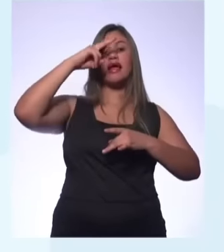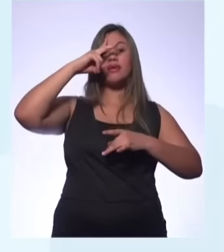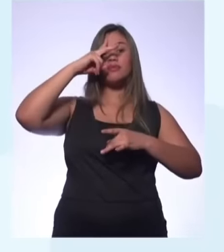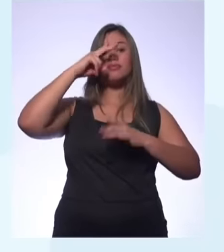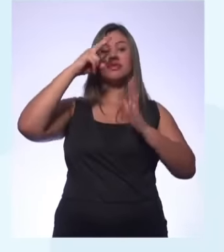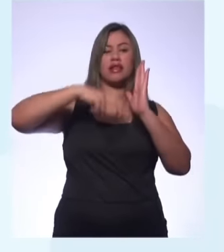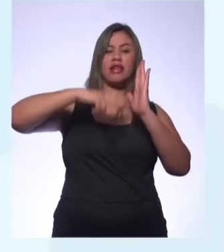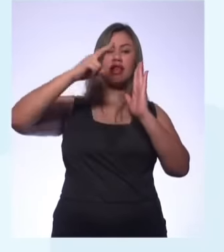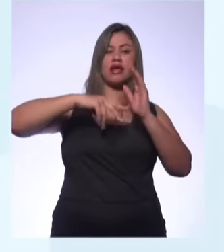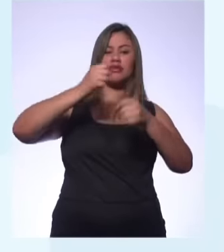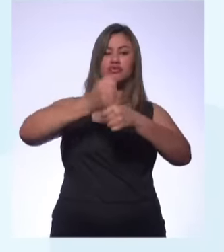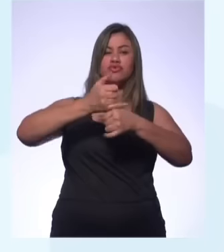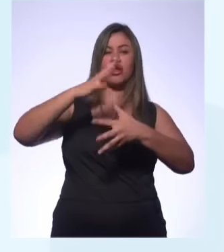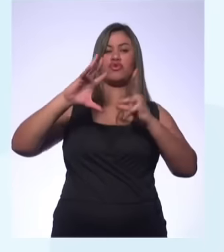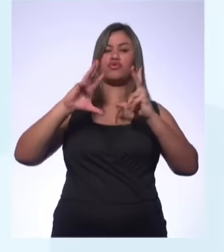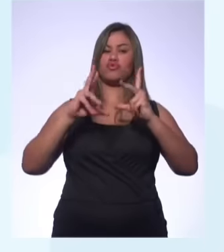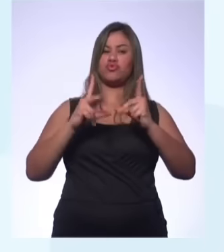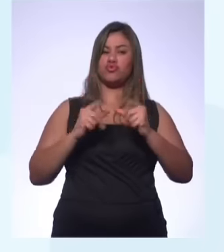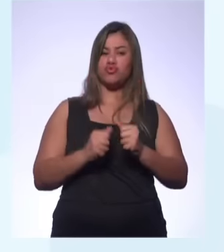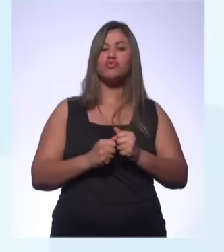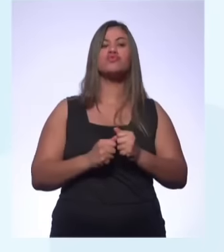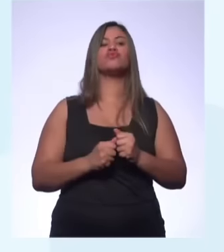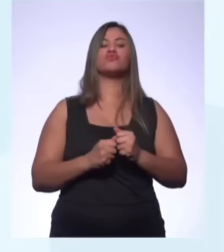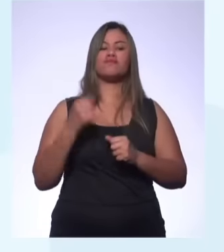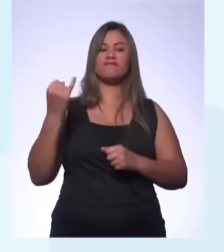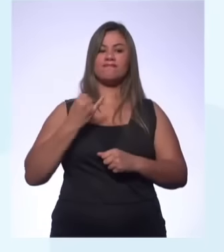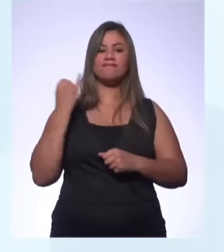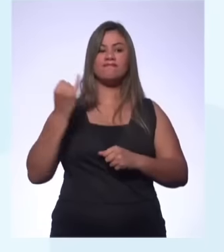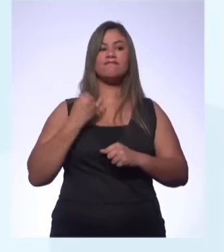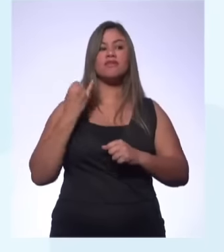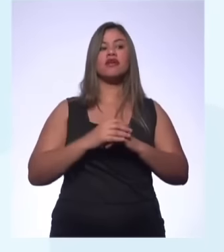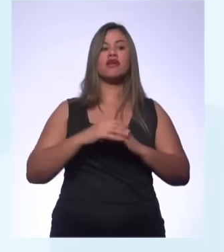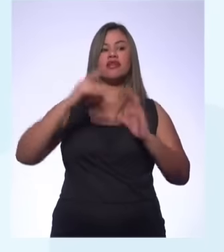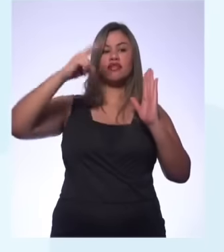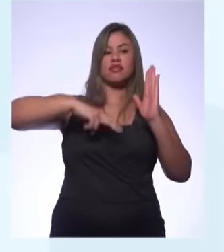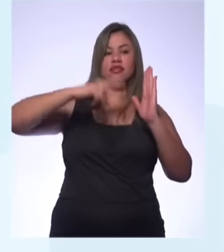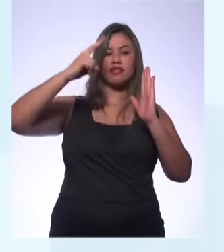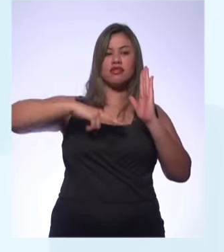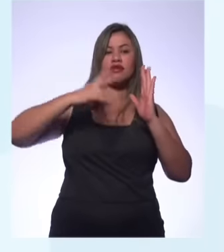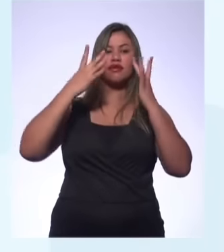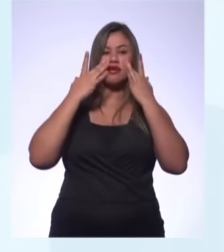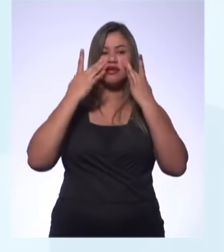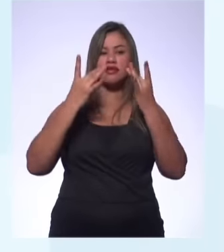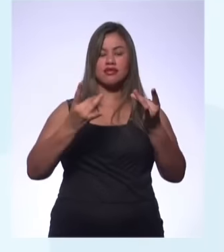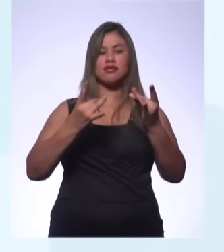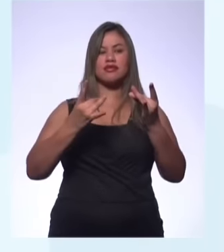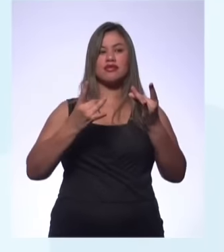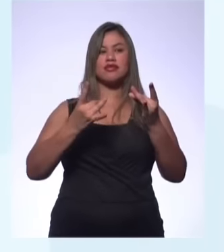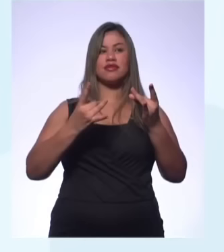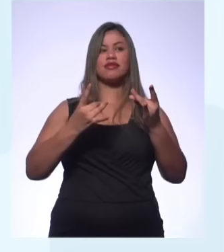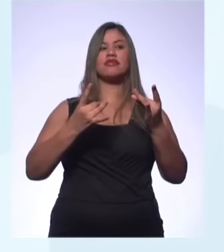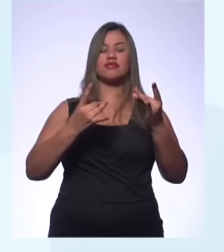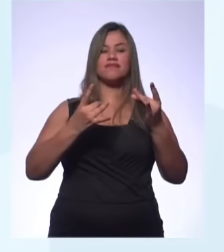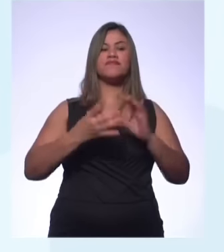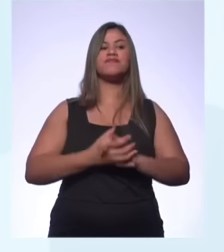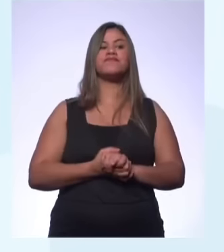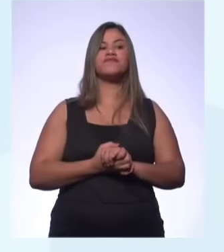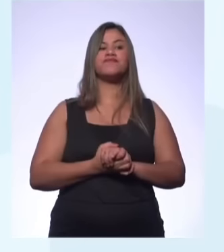lendo tudo que vocês estão colocando no chat. Então, preste bem atenção na aula e